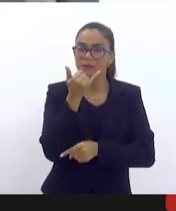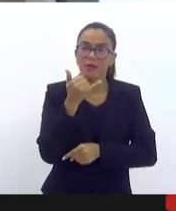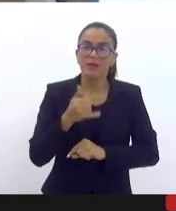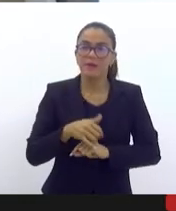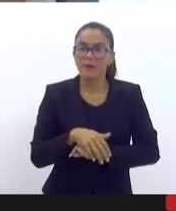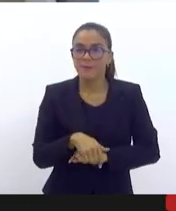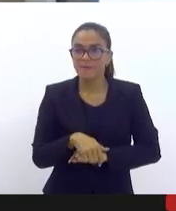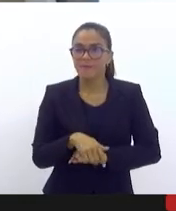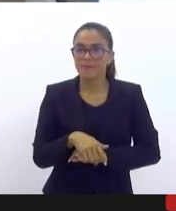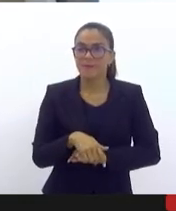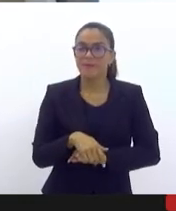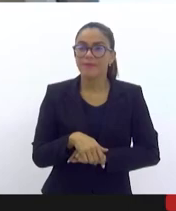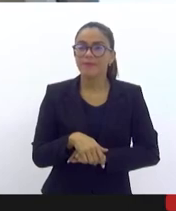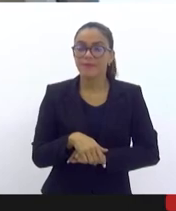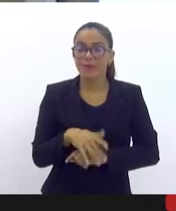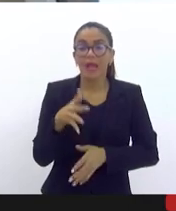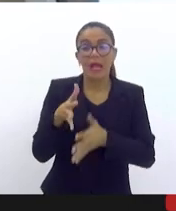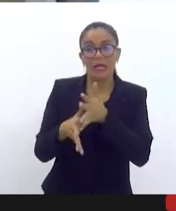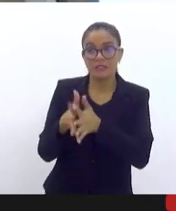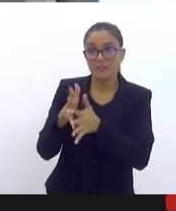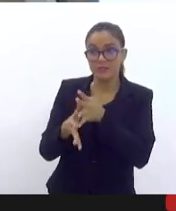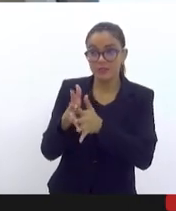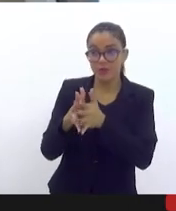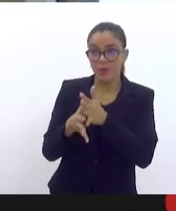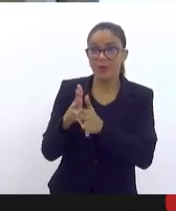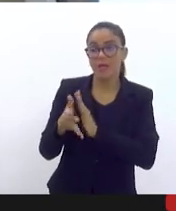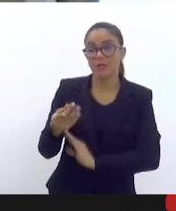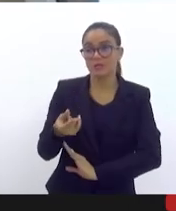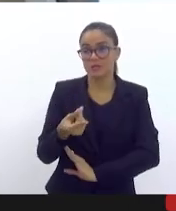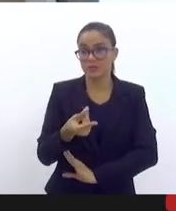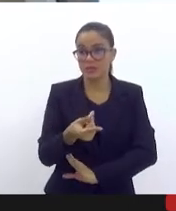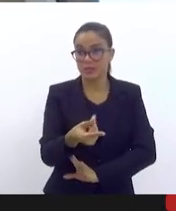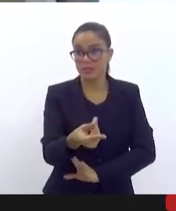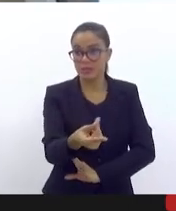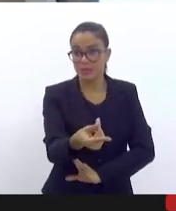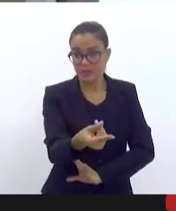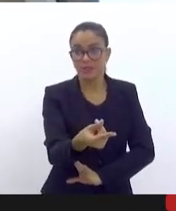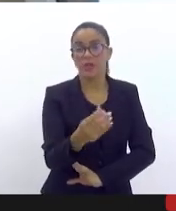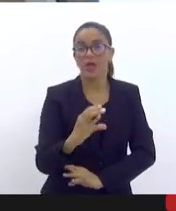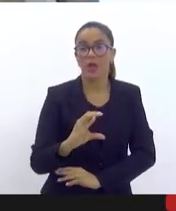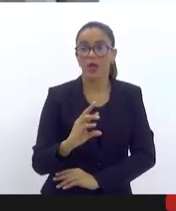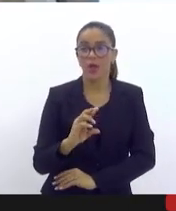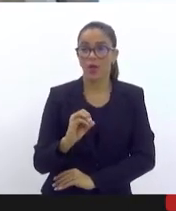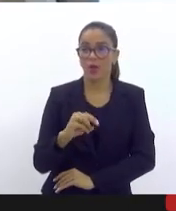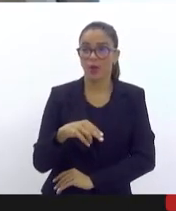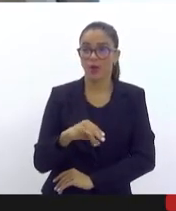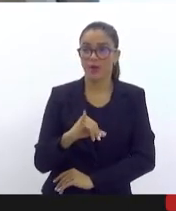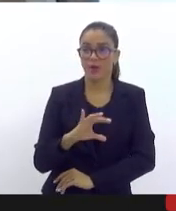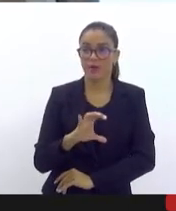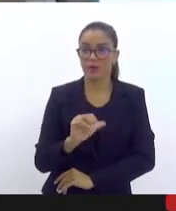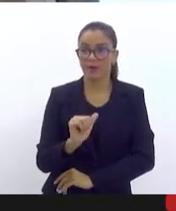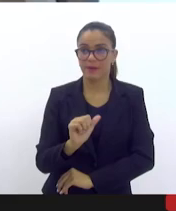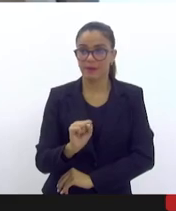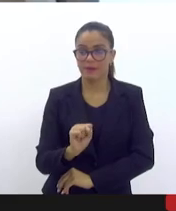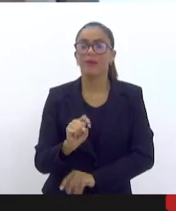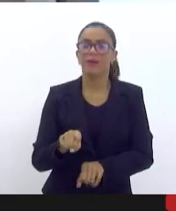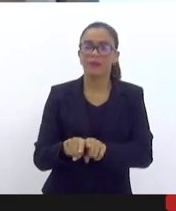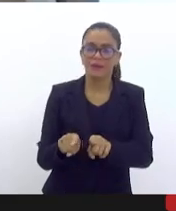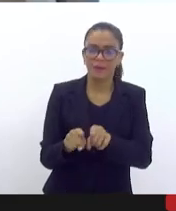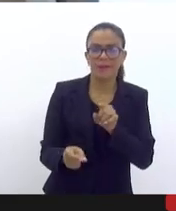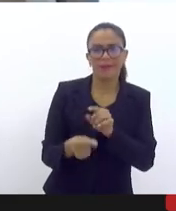queria falar também das complicações crônicas né que é o que a gente também tem visto aí que tem gerado preocupação